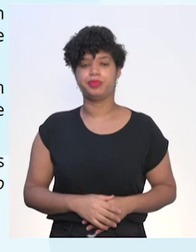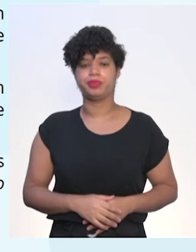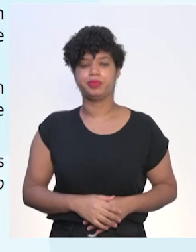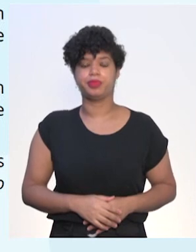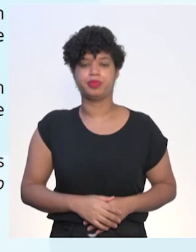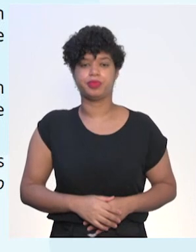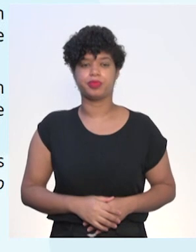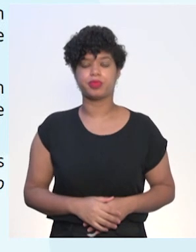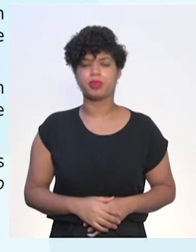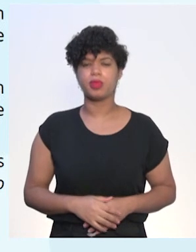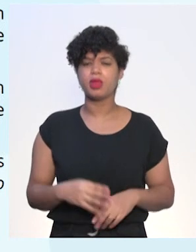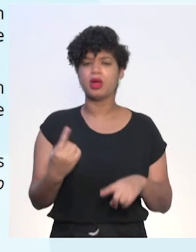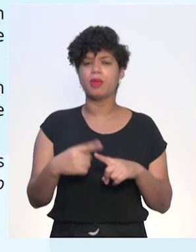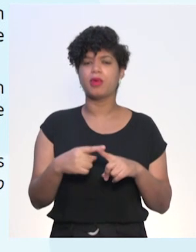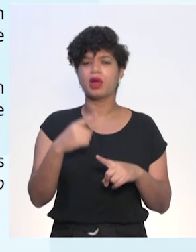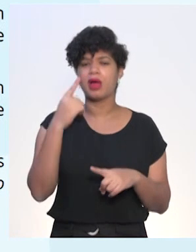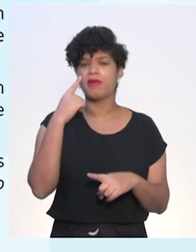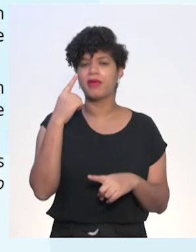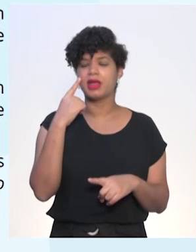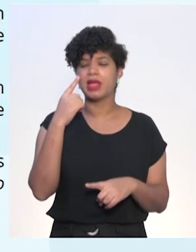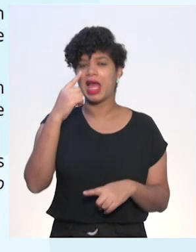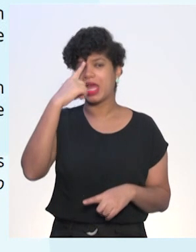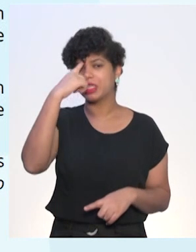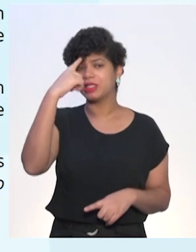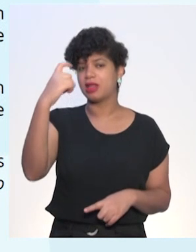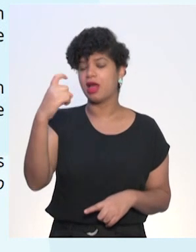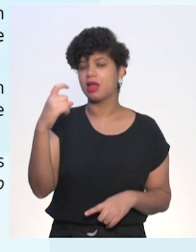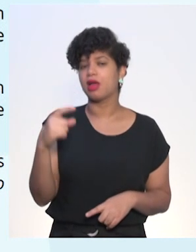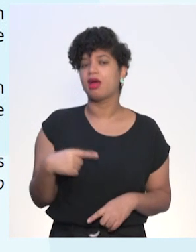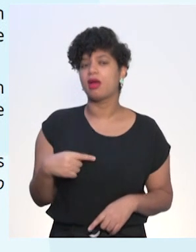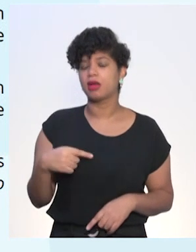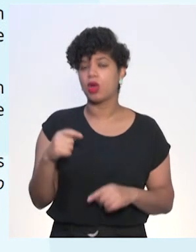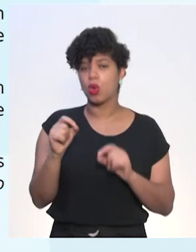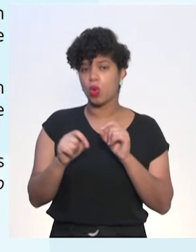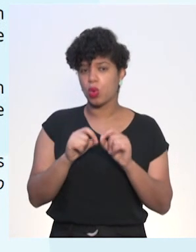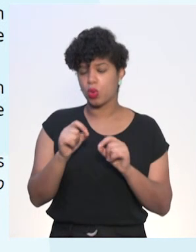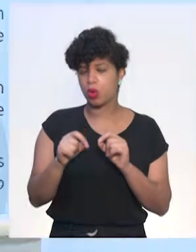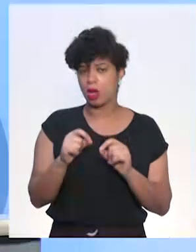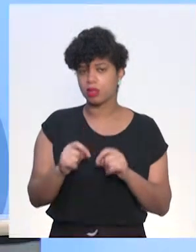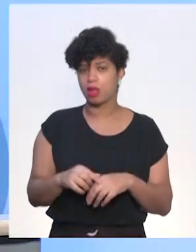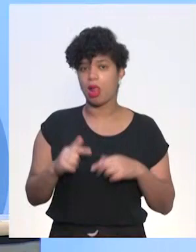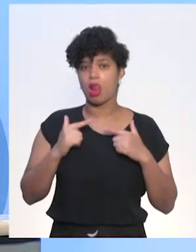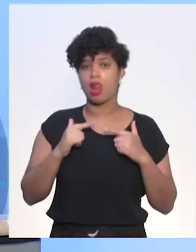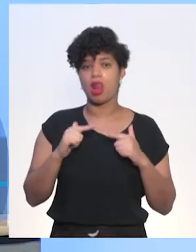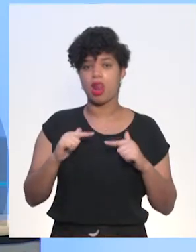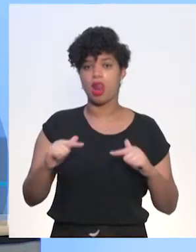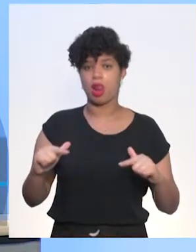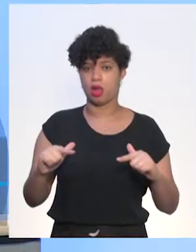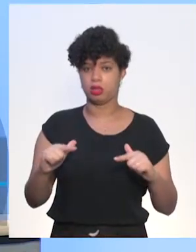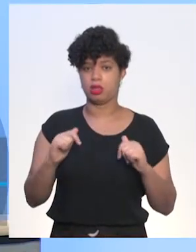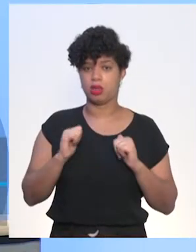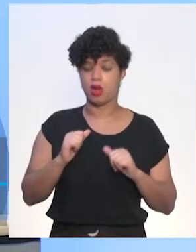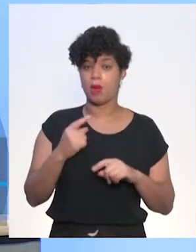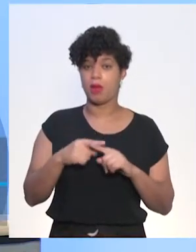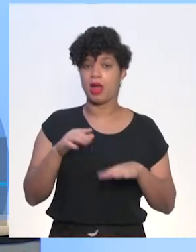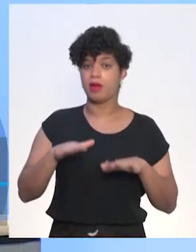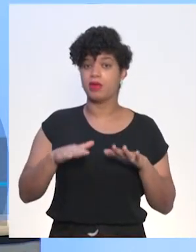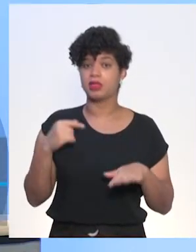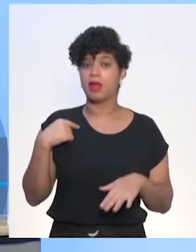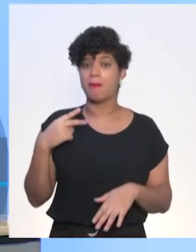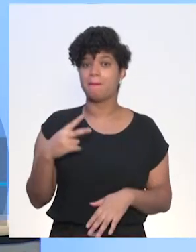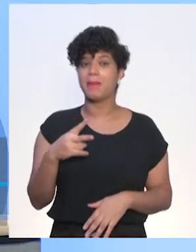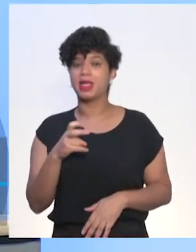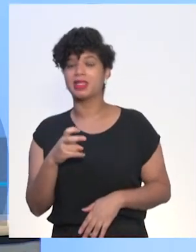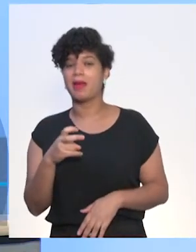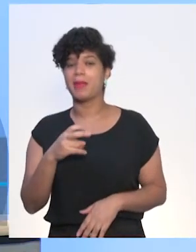por quê que é a pretensão de ser neutra porque em determinados momentos da Notícia você vai perceber